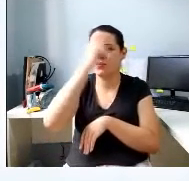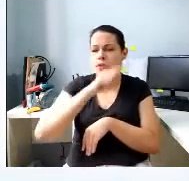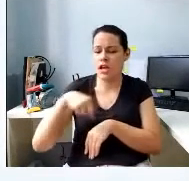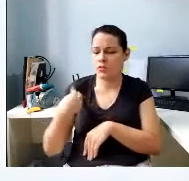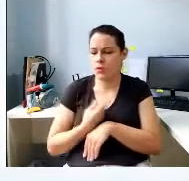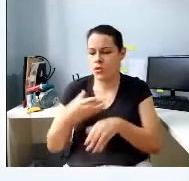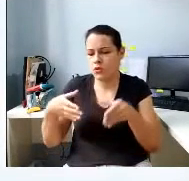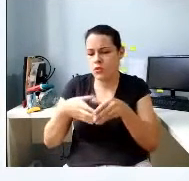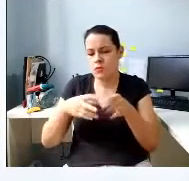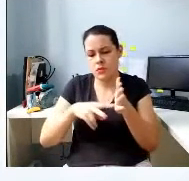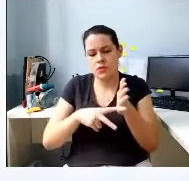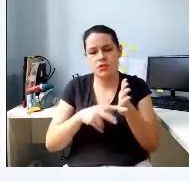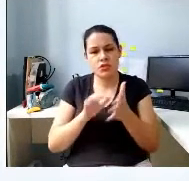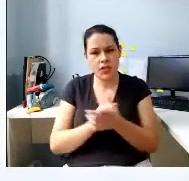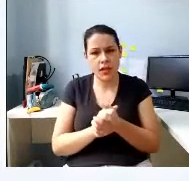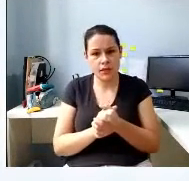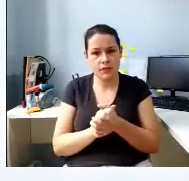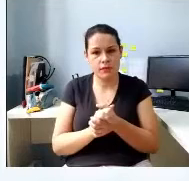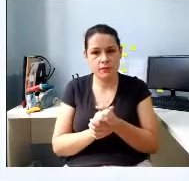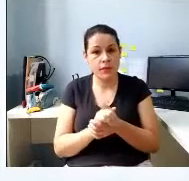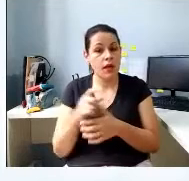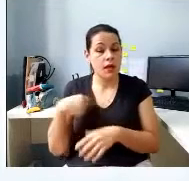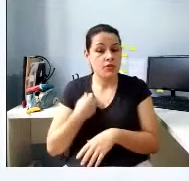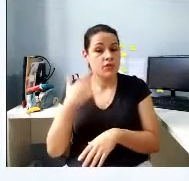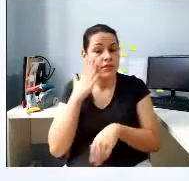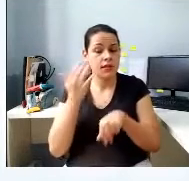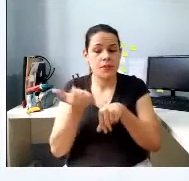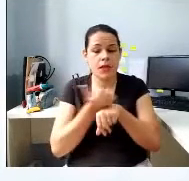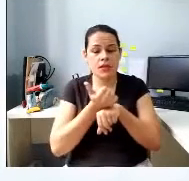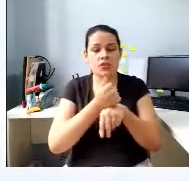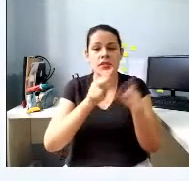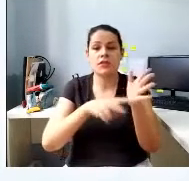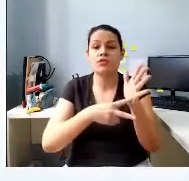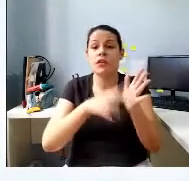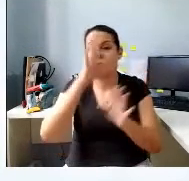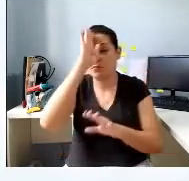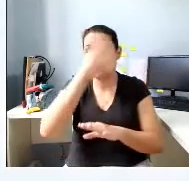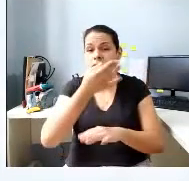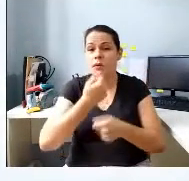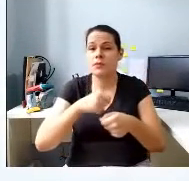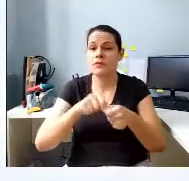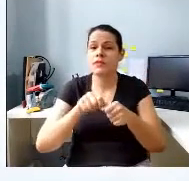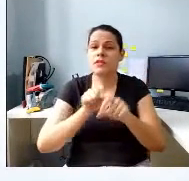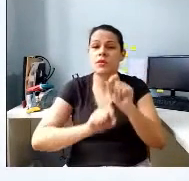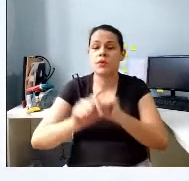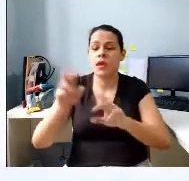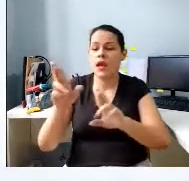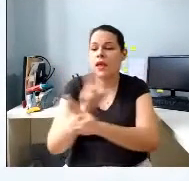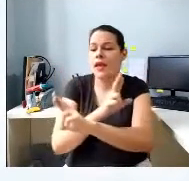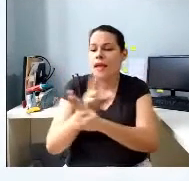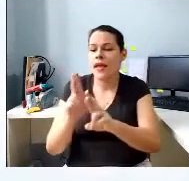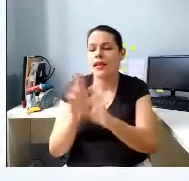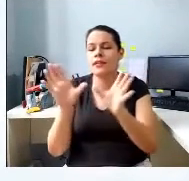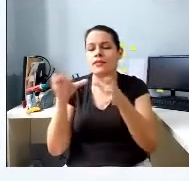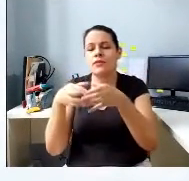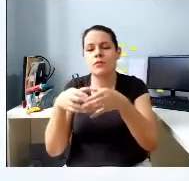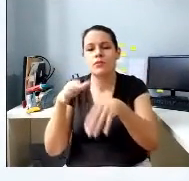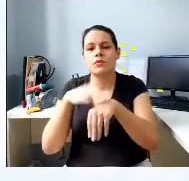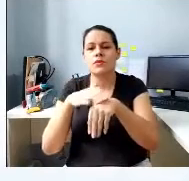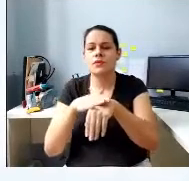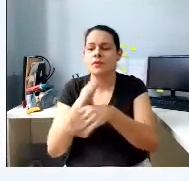Em primeiro lugar, a direção sindical deve procurar relações institucionais no âmbito